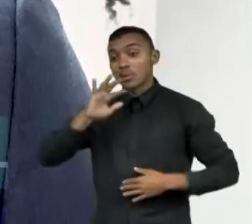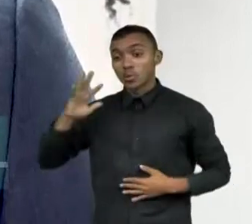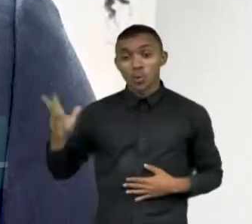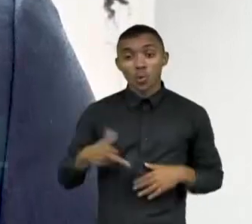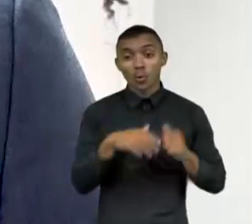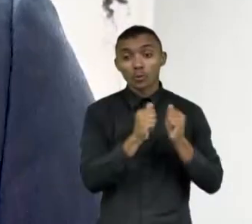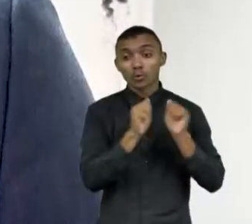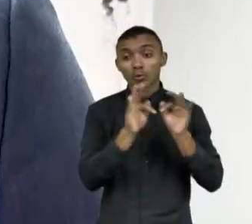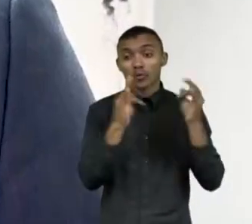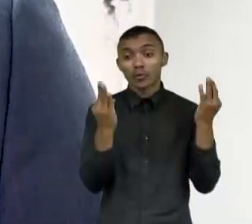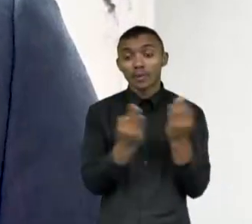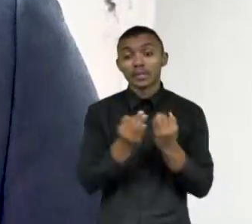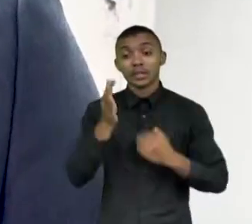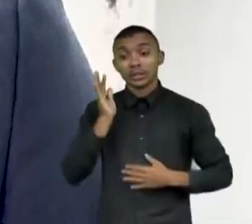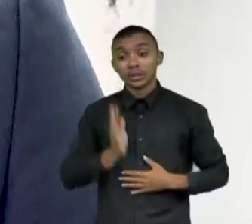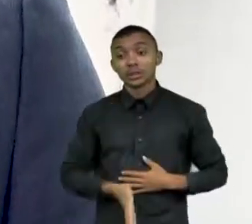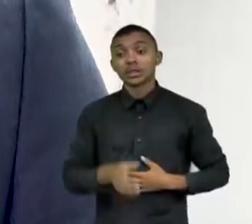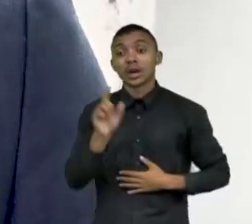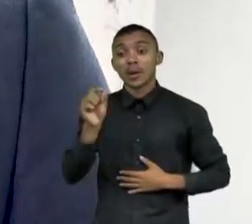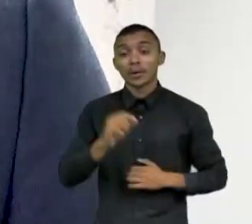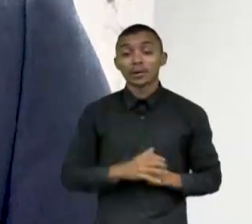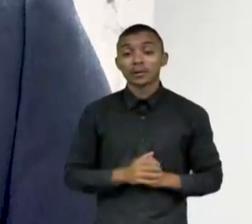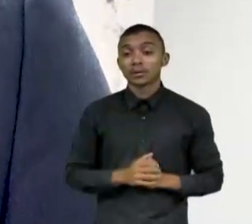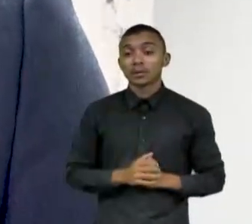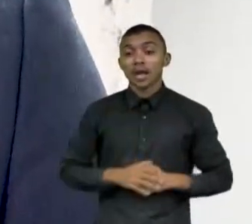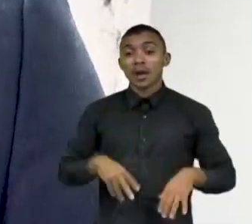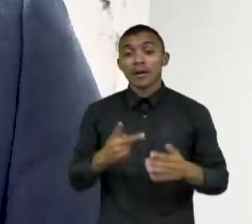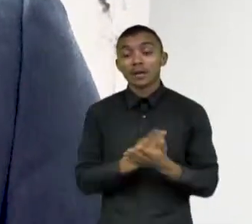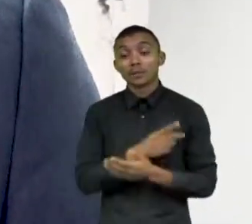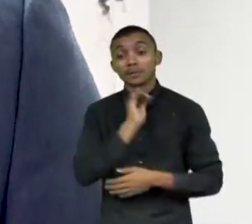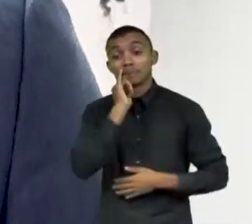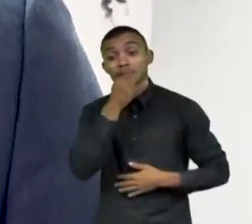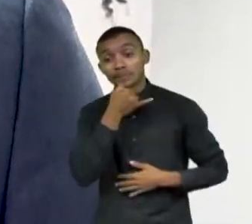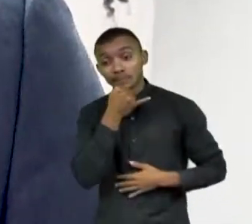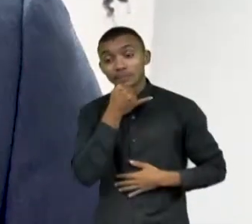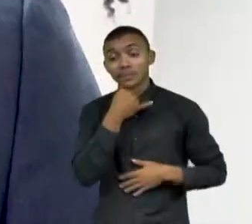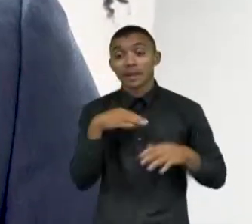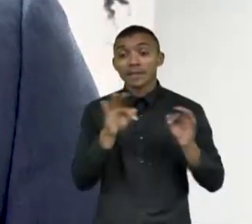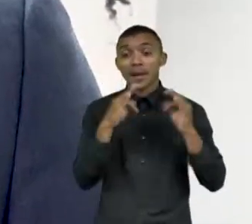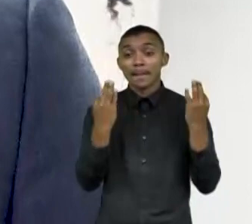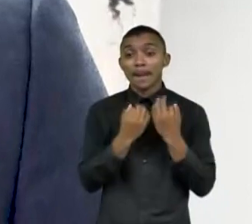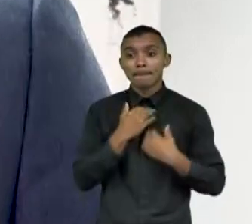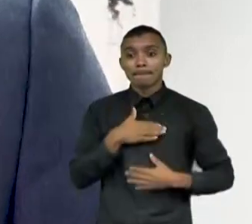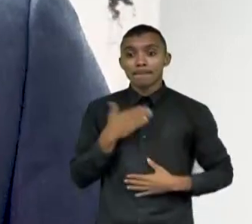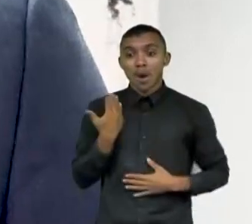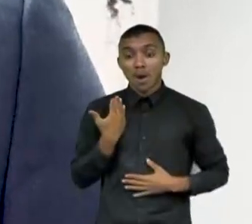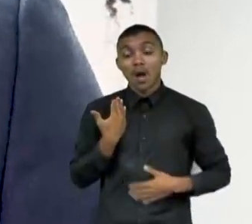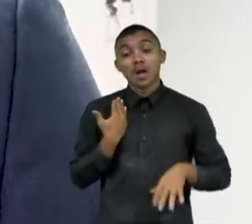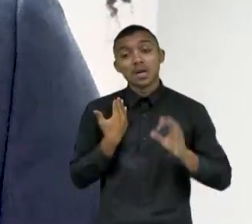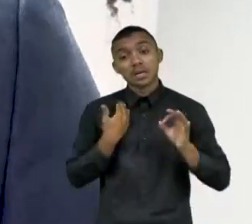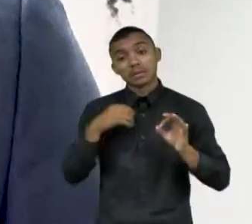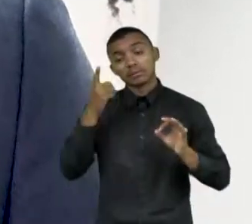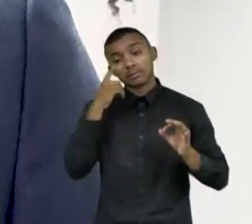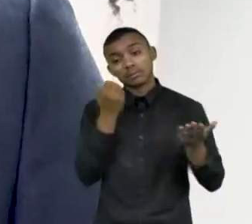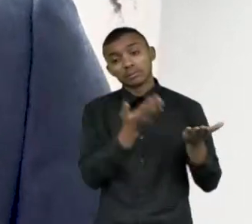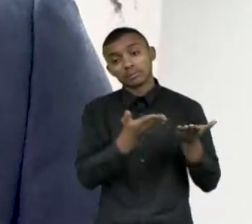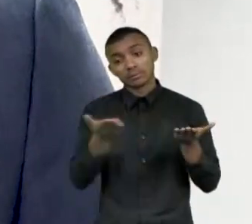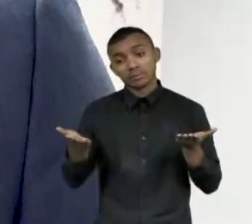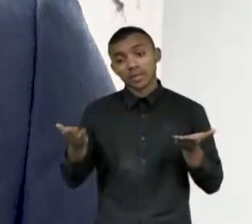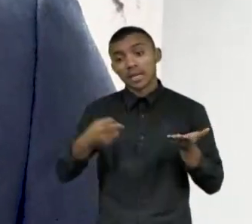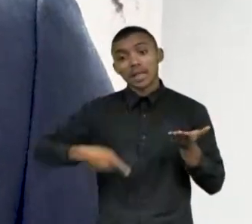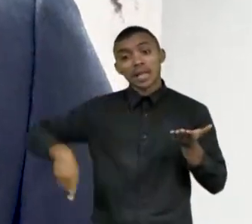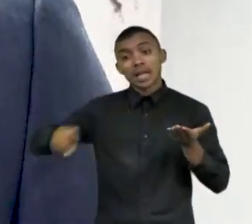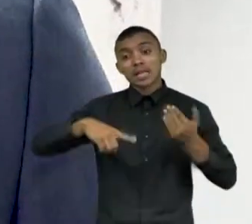e após, quando ocorre a triste perda dessas pessoas com deficiência, essas pessoas muitas